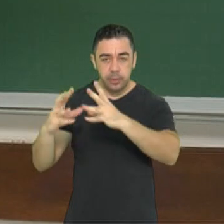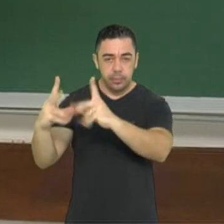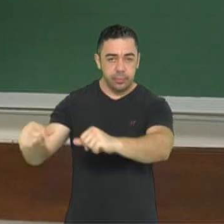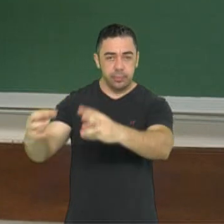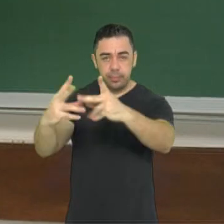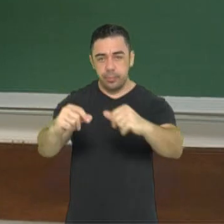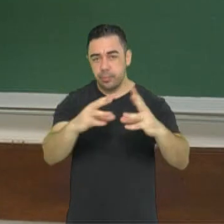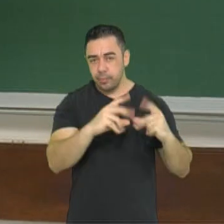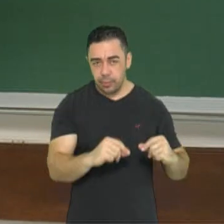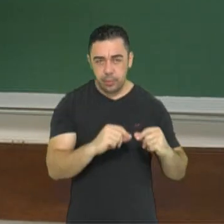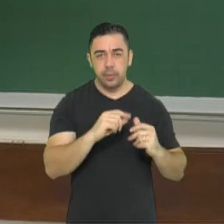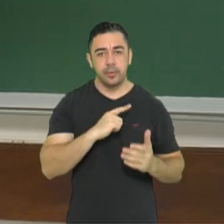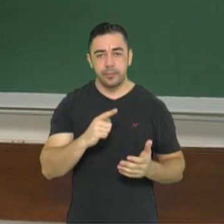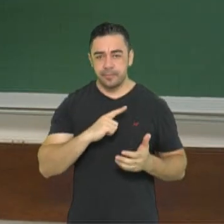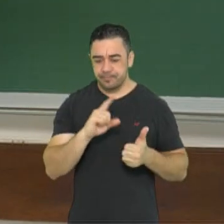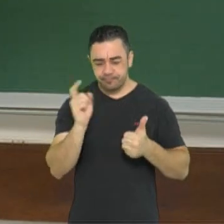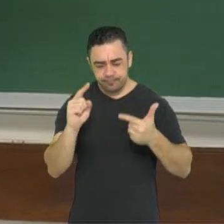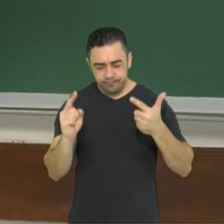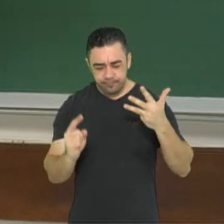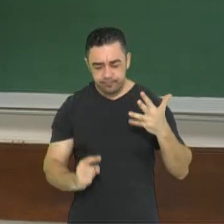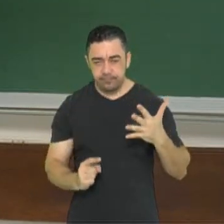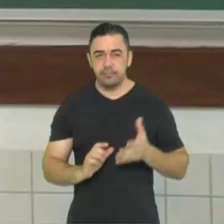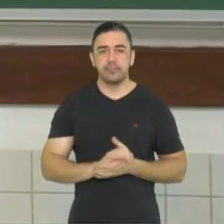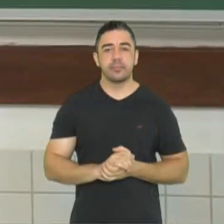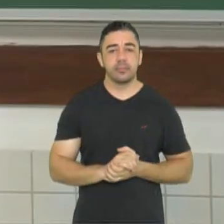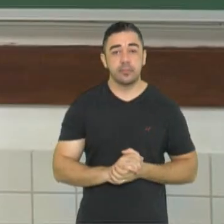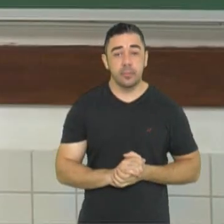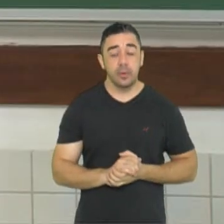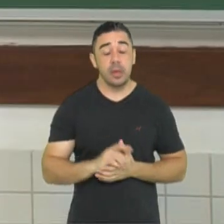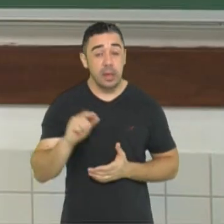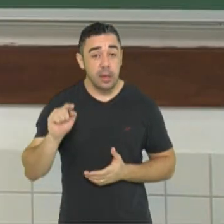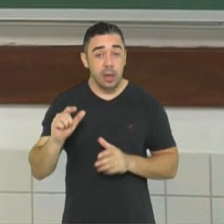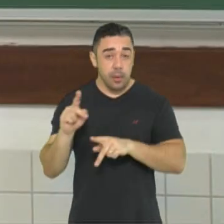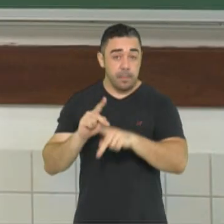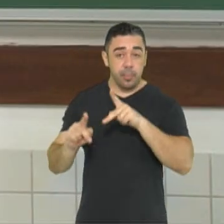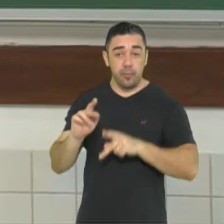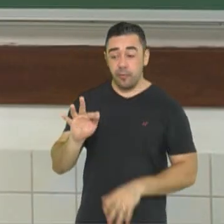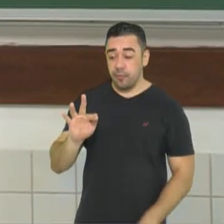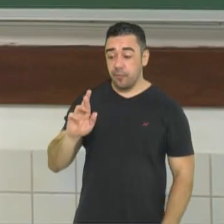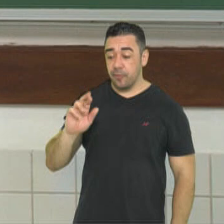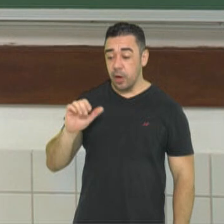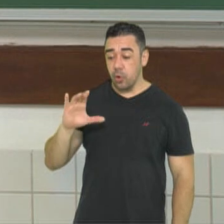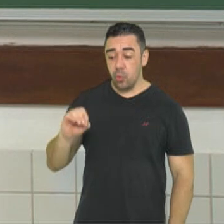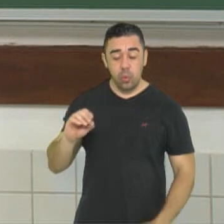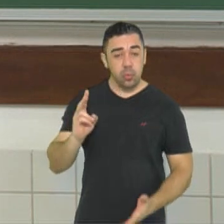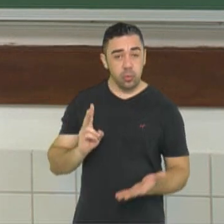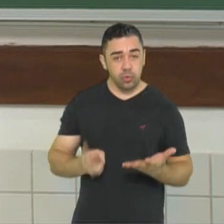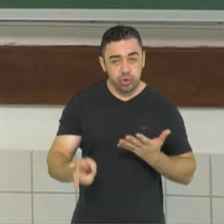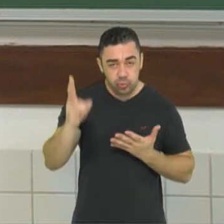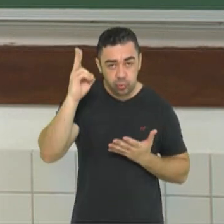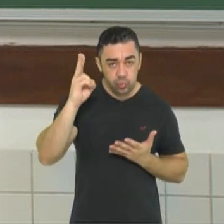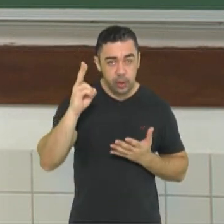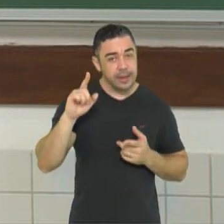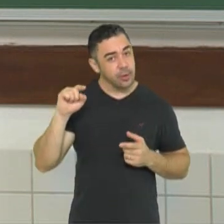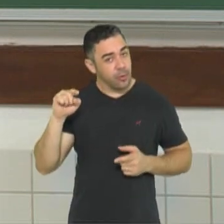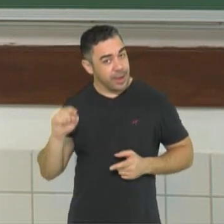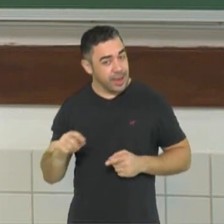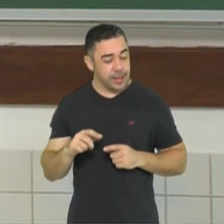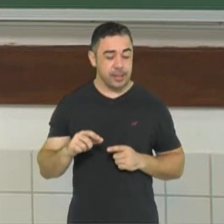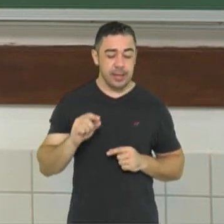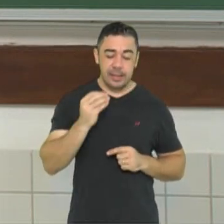derrubados, né? Dos visigodos, dos ostrogodos, dos vândalos e dos francos que se mantêm. E é nessa manutenção,